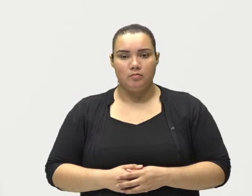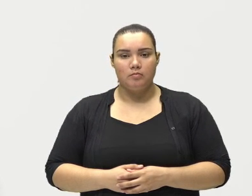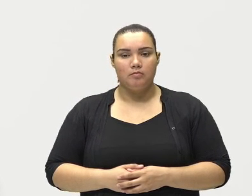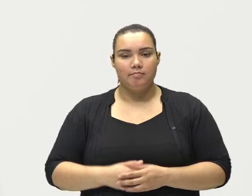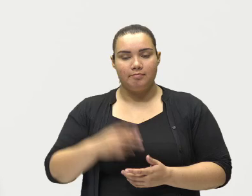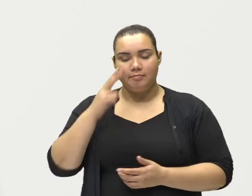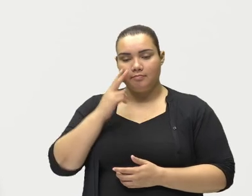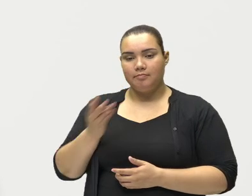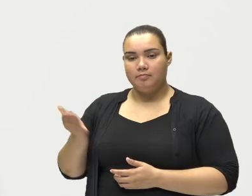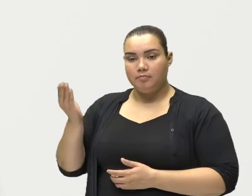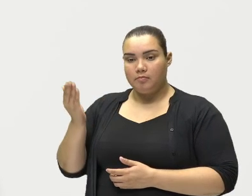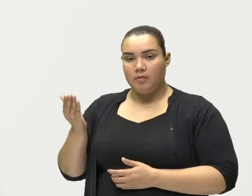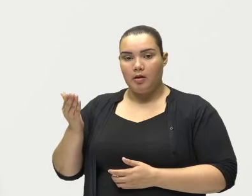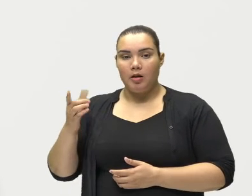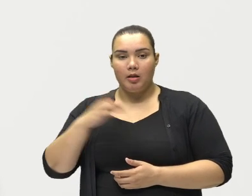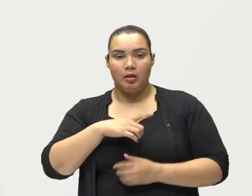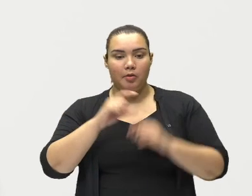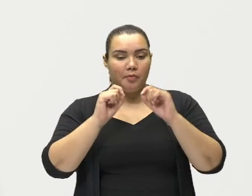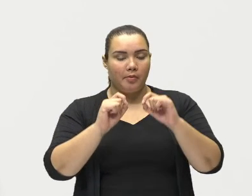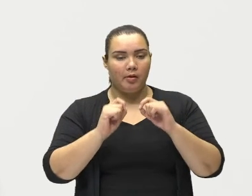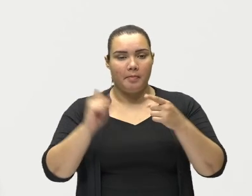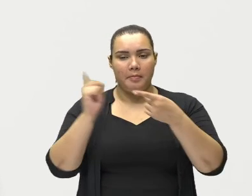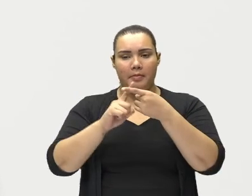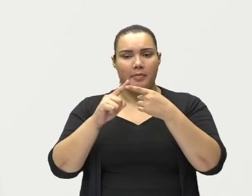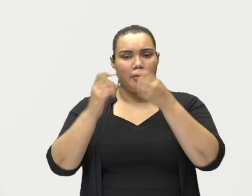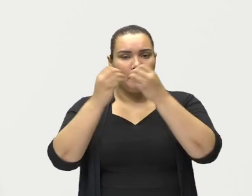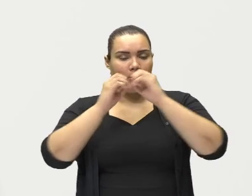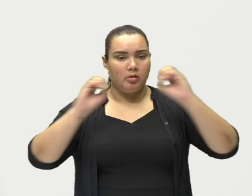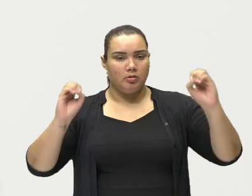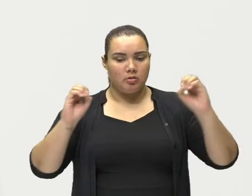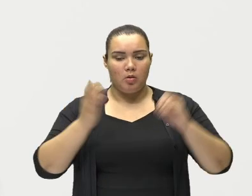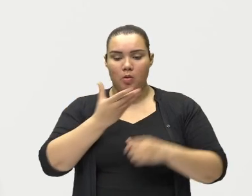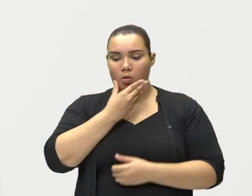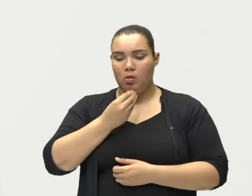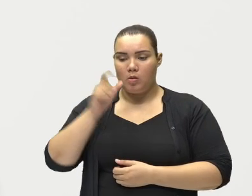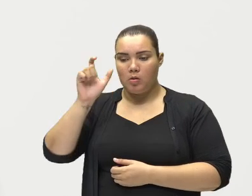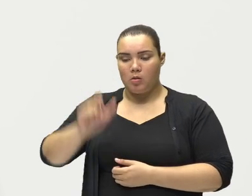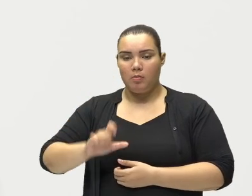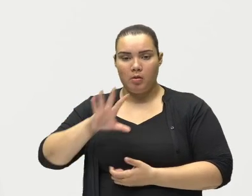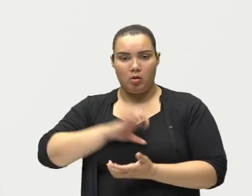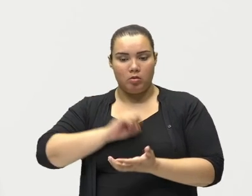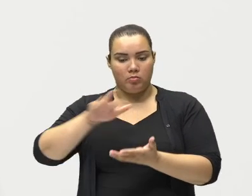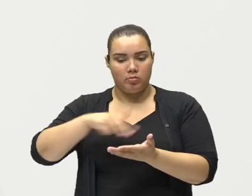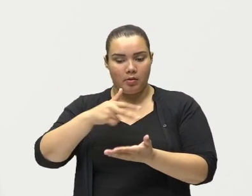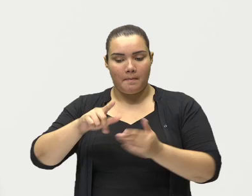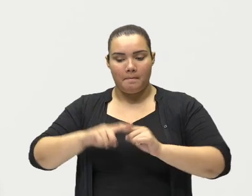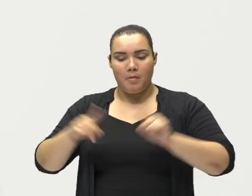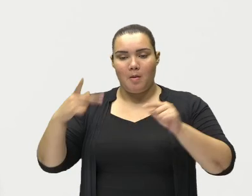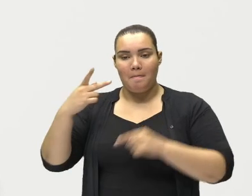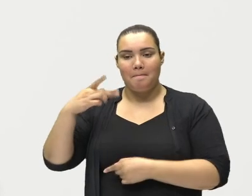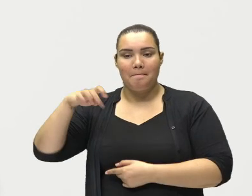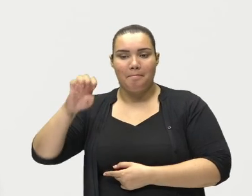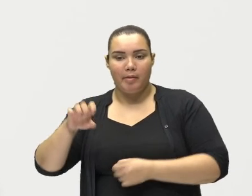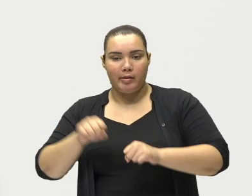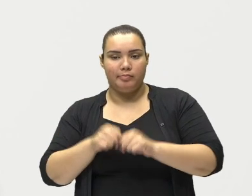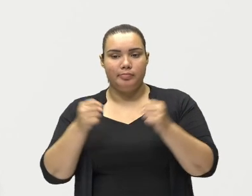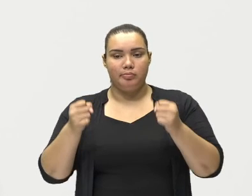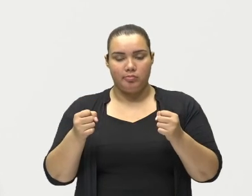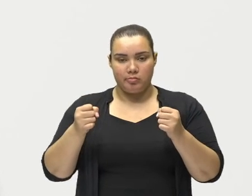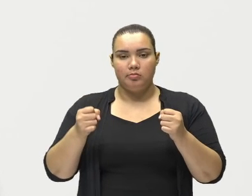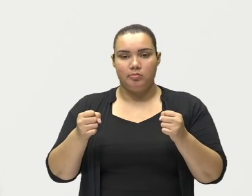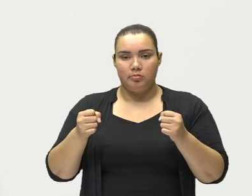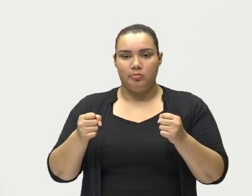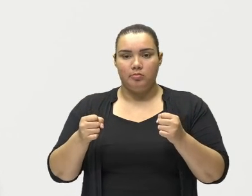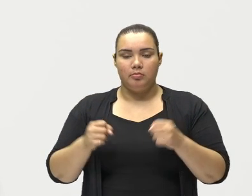Exato, olha aí. Embora esteja com o pé quebrado. Né? Uma concessão. Não é uma concessão? Ele gosta muito de